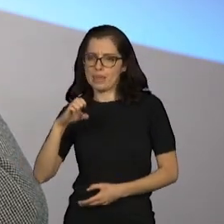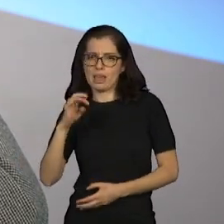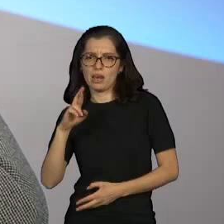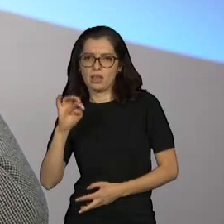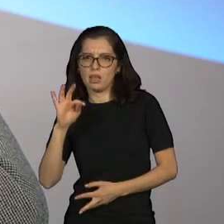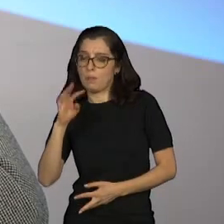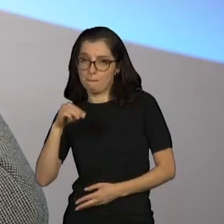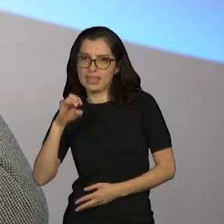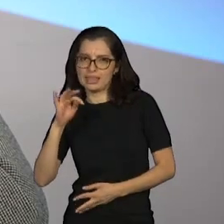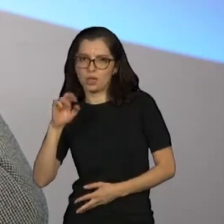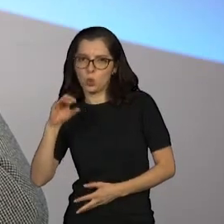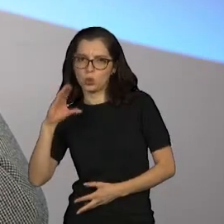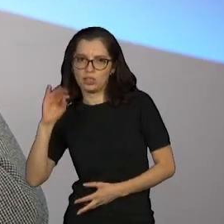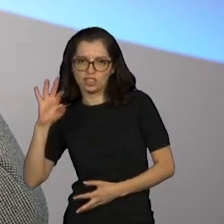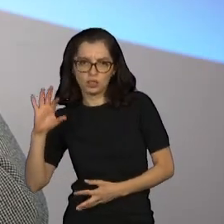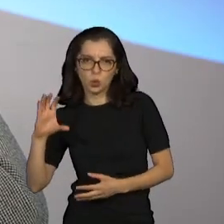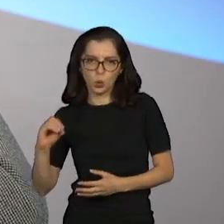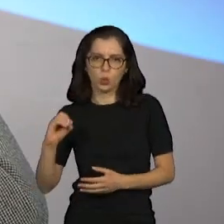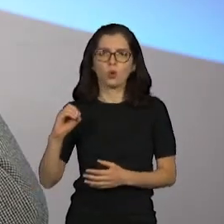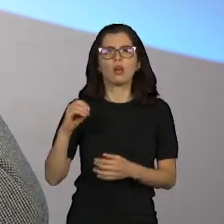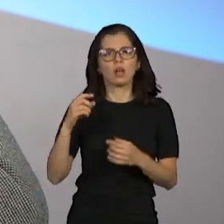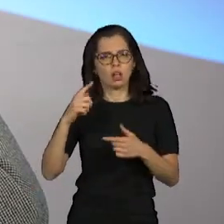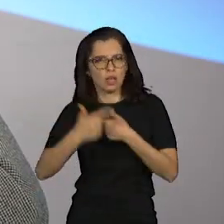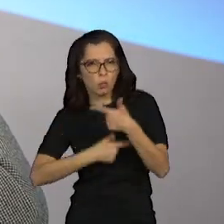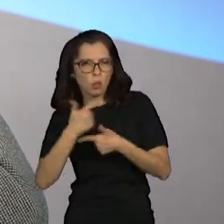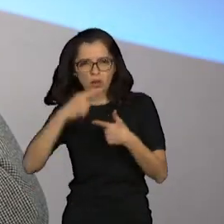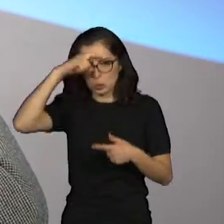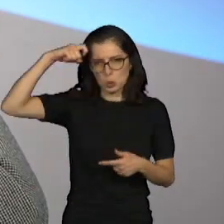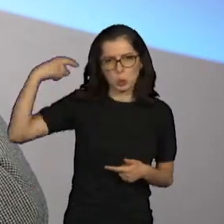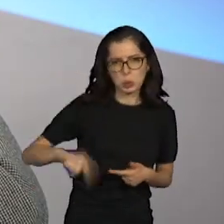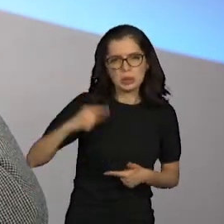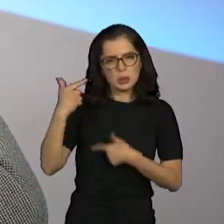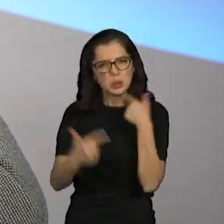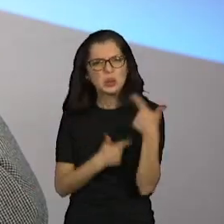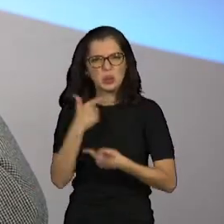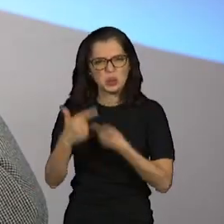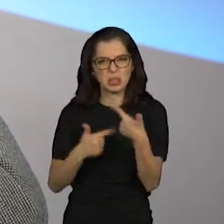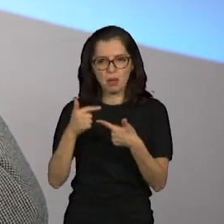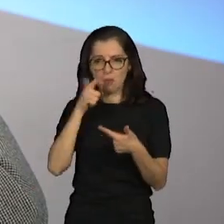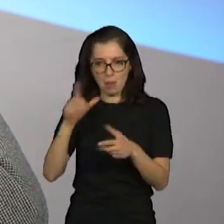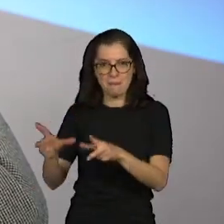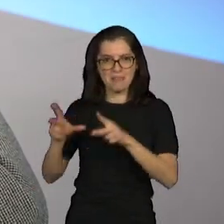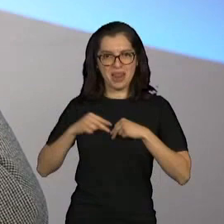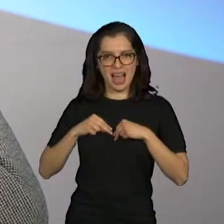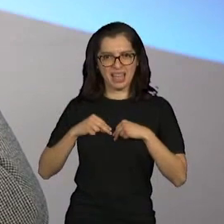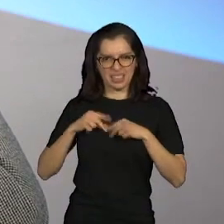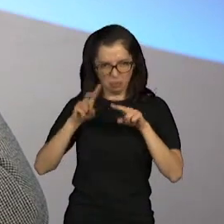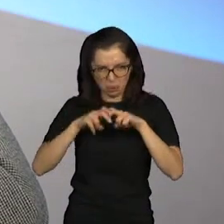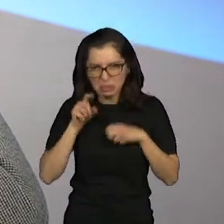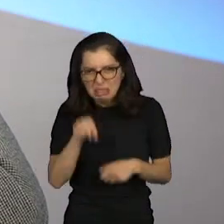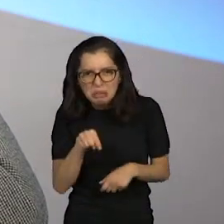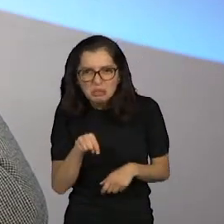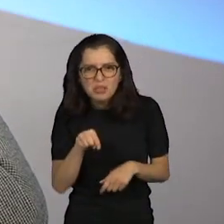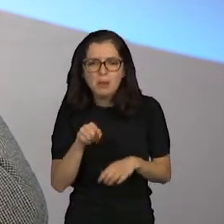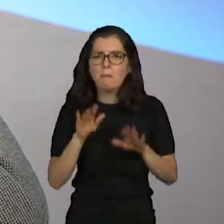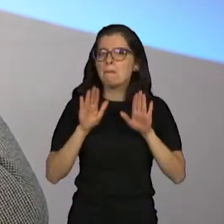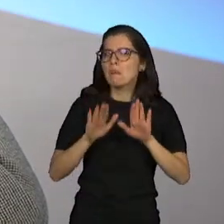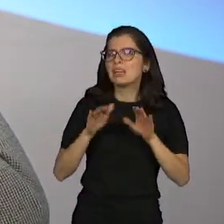derivado do trabalho duro e não da acumulação de desvantagens e, portanto, o fracasso seria